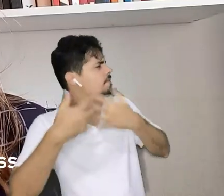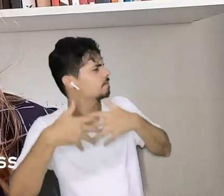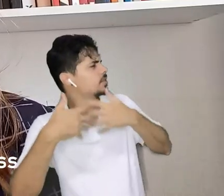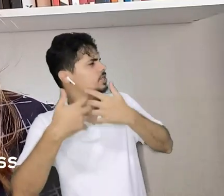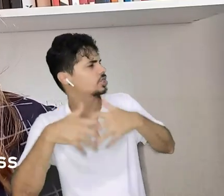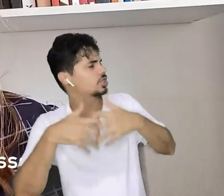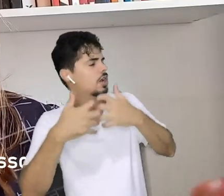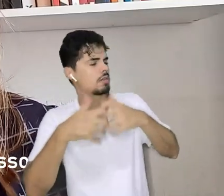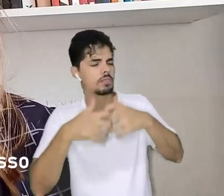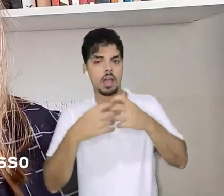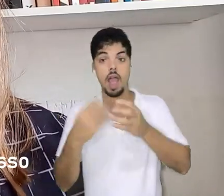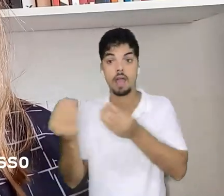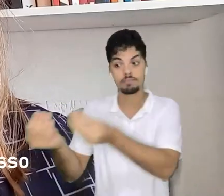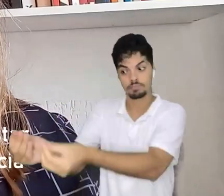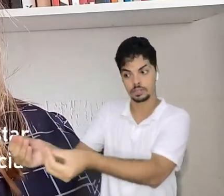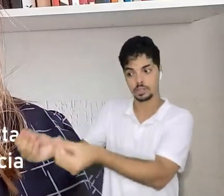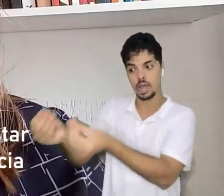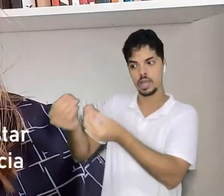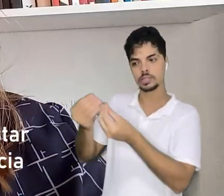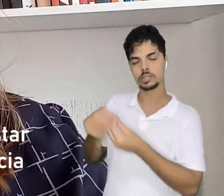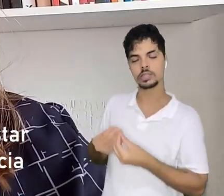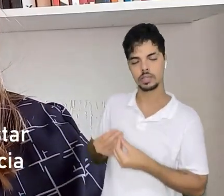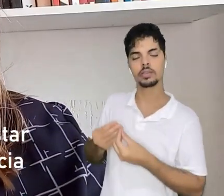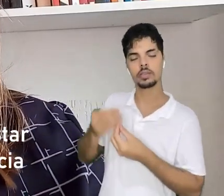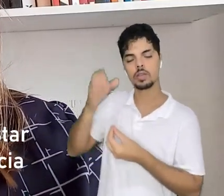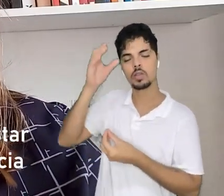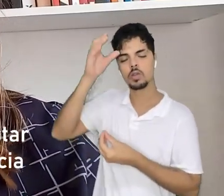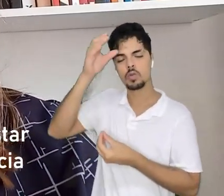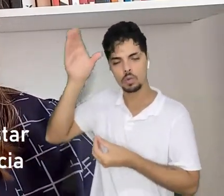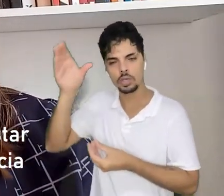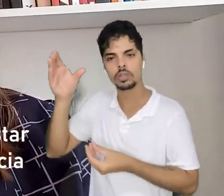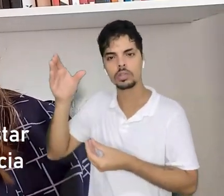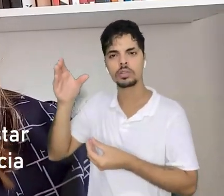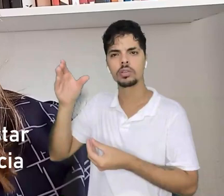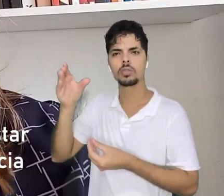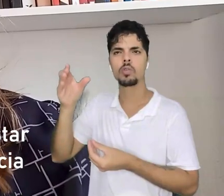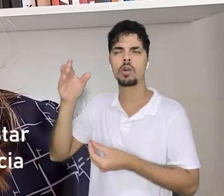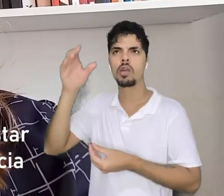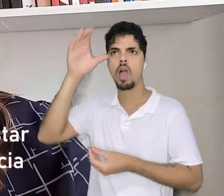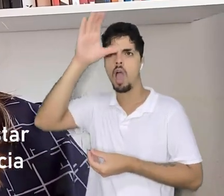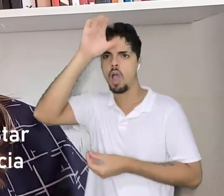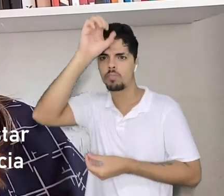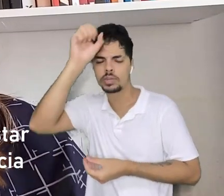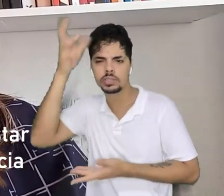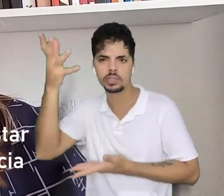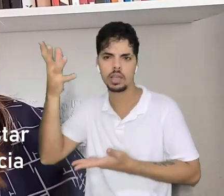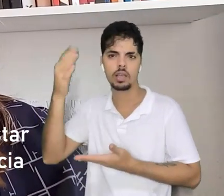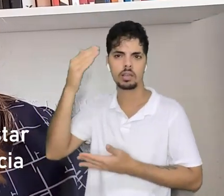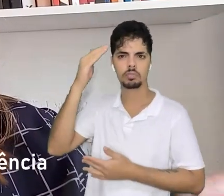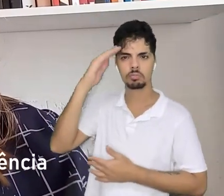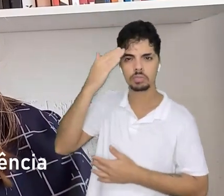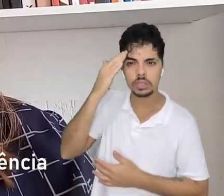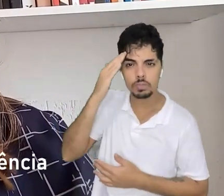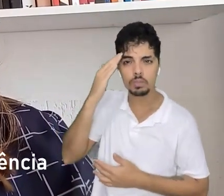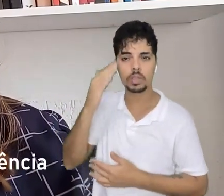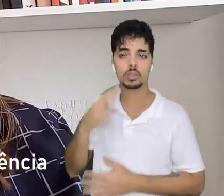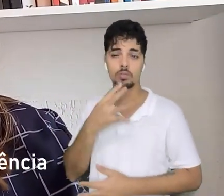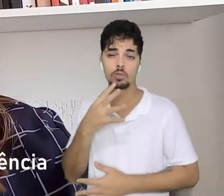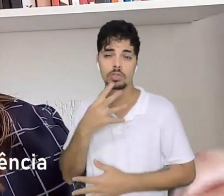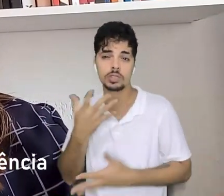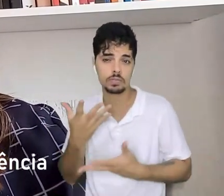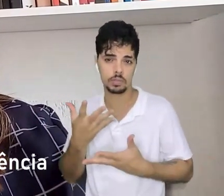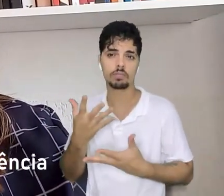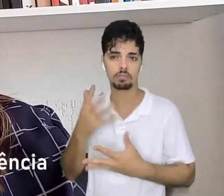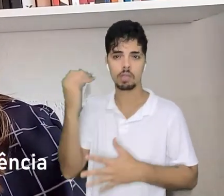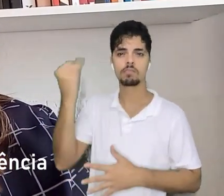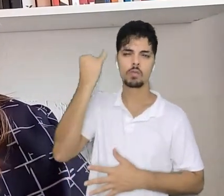participações né no processo de independência sem tá minimizando aí a importância das guerras